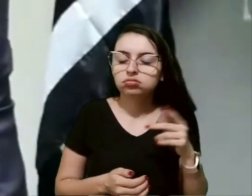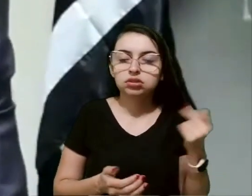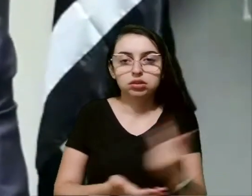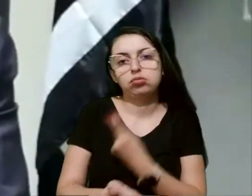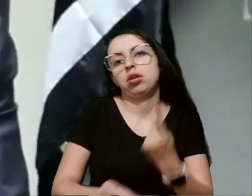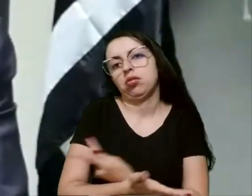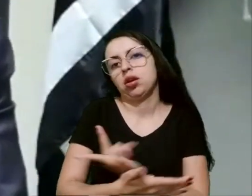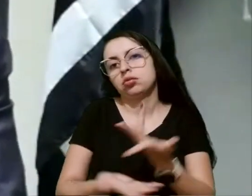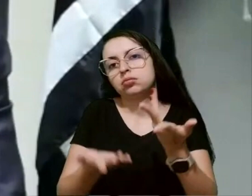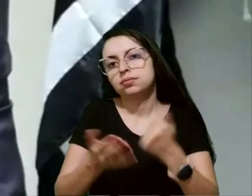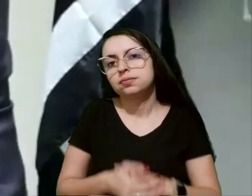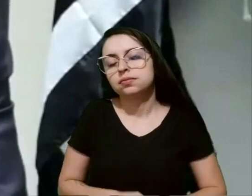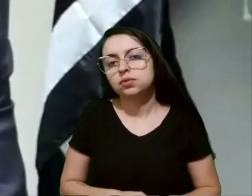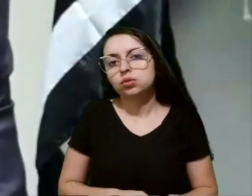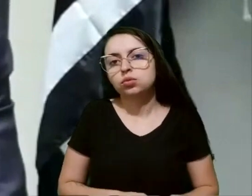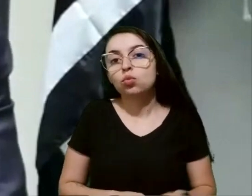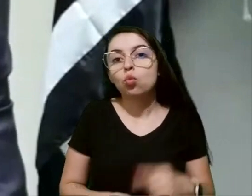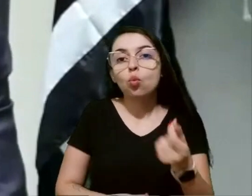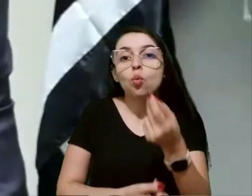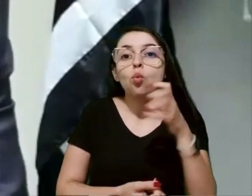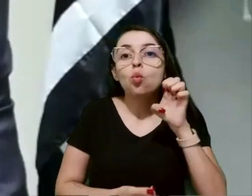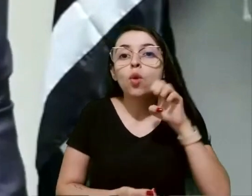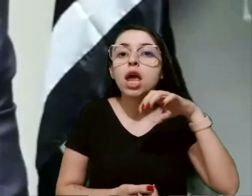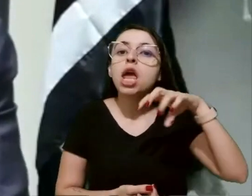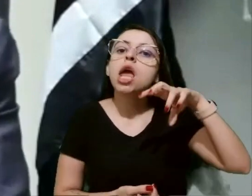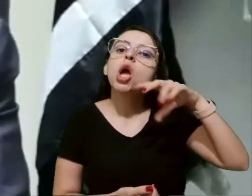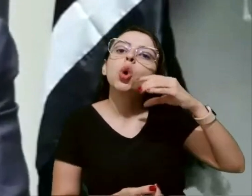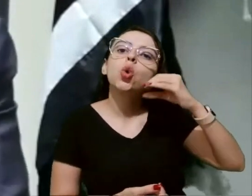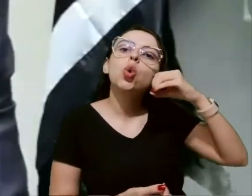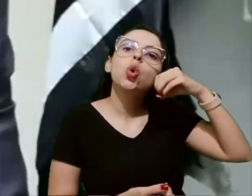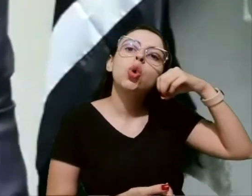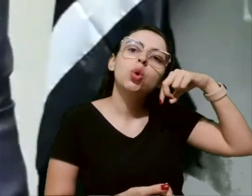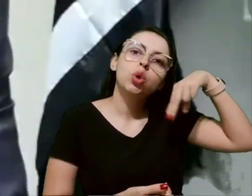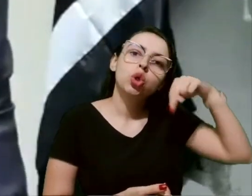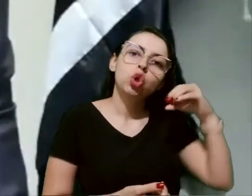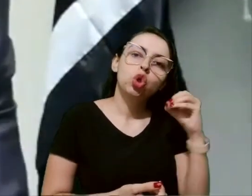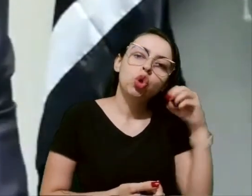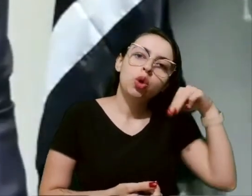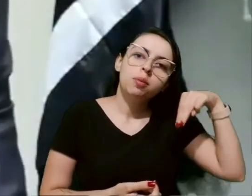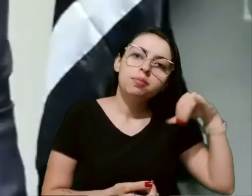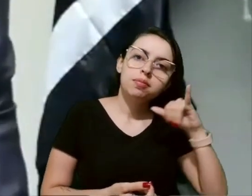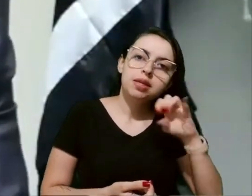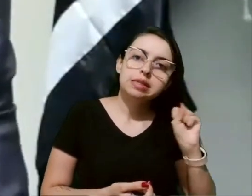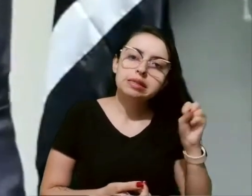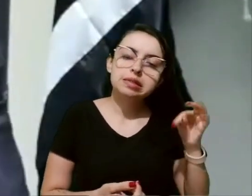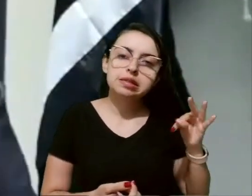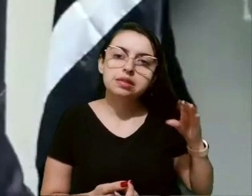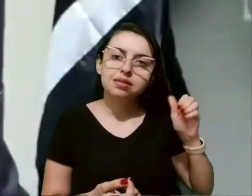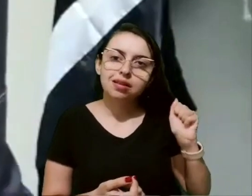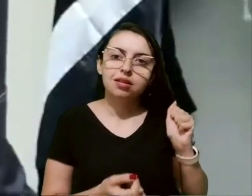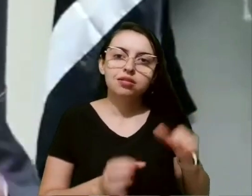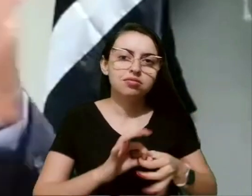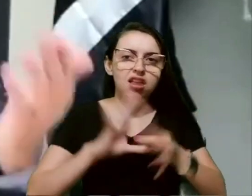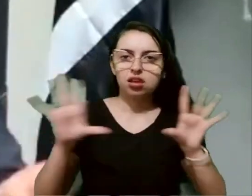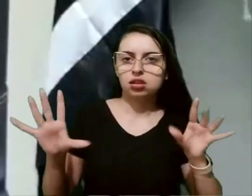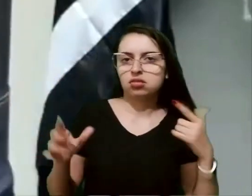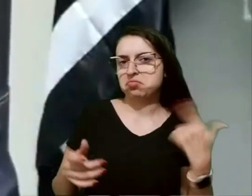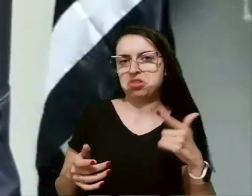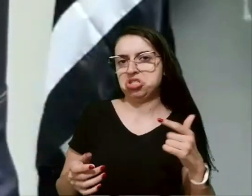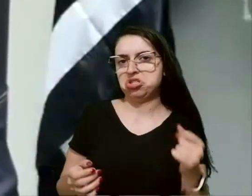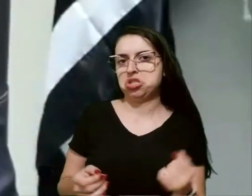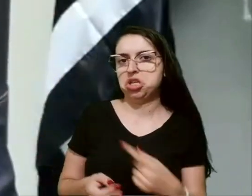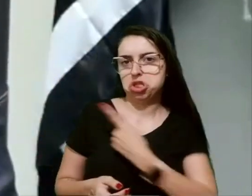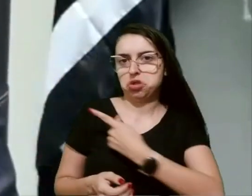errado. O economista, por que que existem, economistas libertários? Por que que existem economistas que acham que você não precisa do